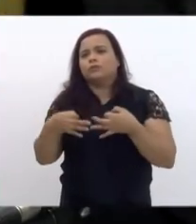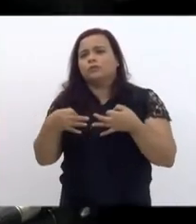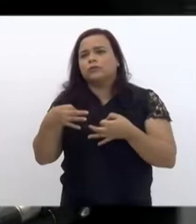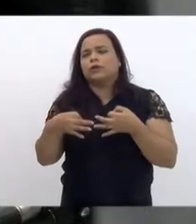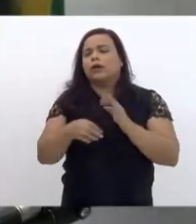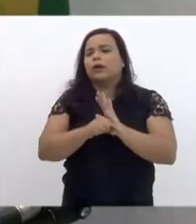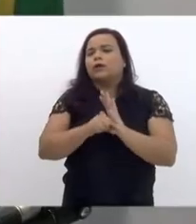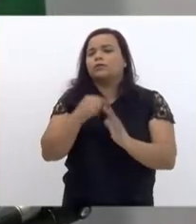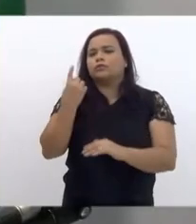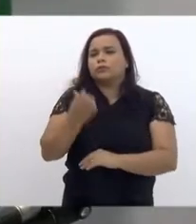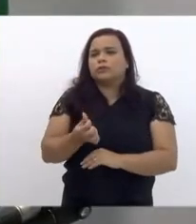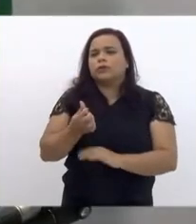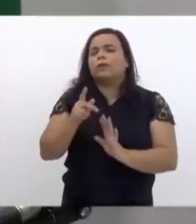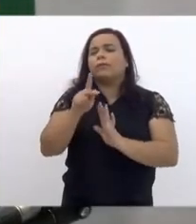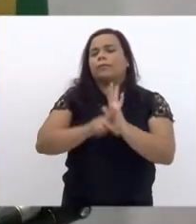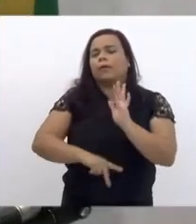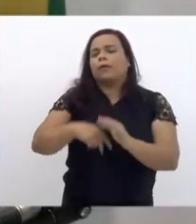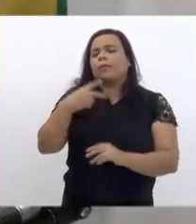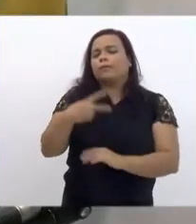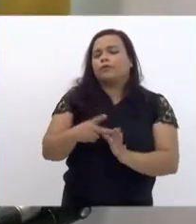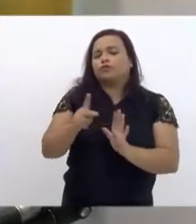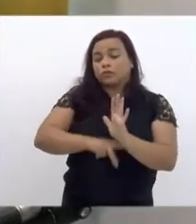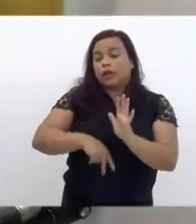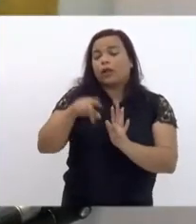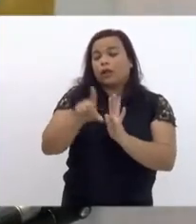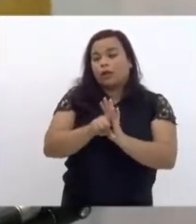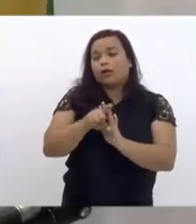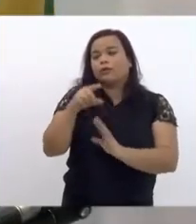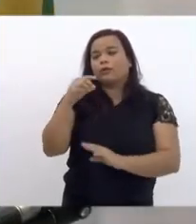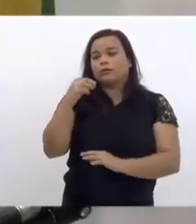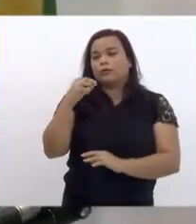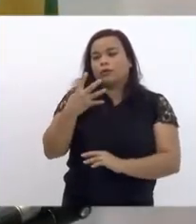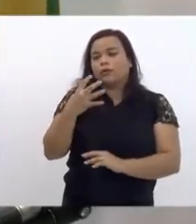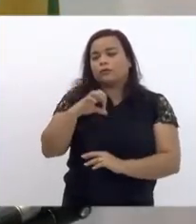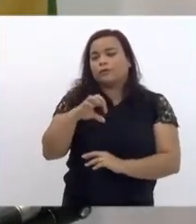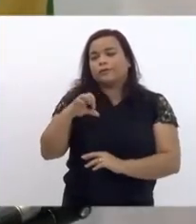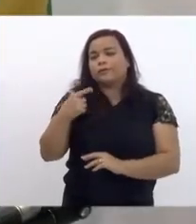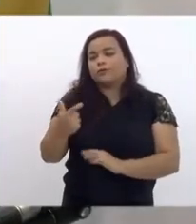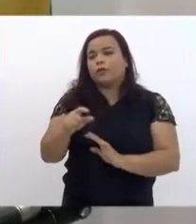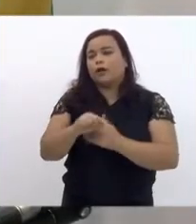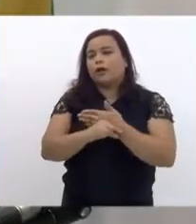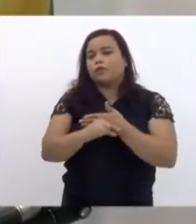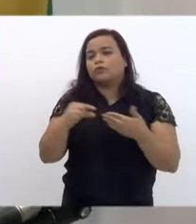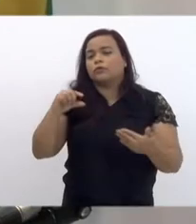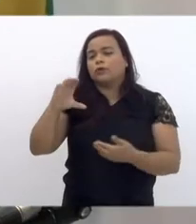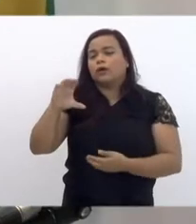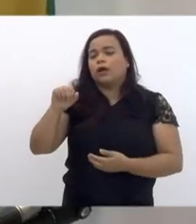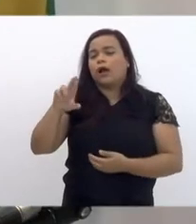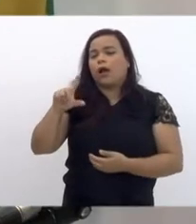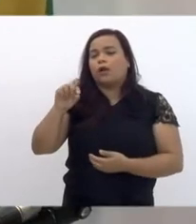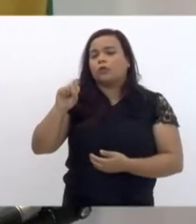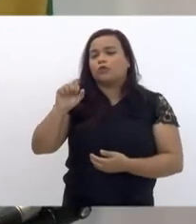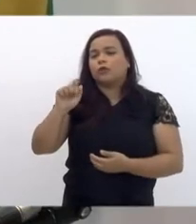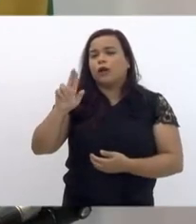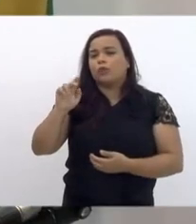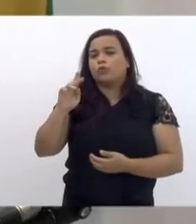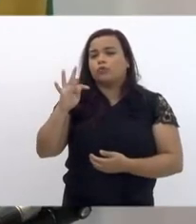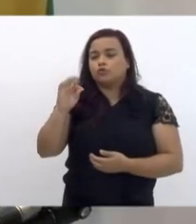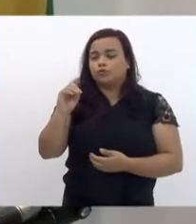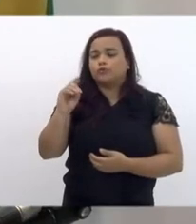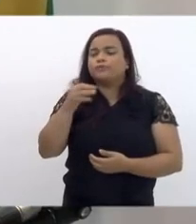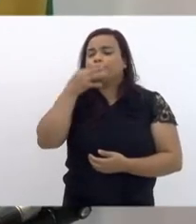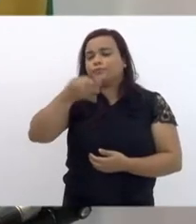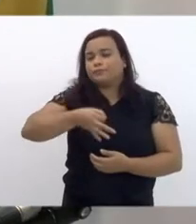pauta. Projeto de lei 4992-2021, autoria do deputado delegado Carlos Augusto, parecer pela constitucionalidade.